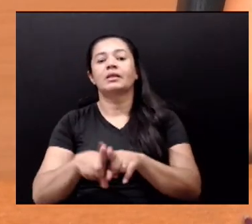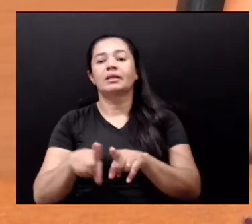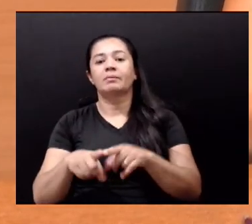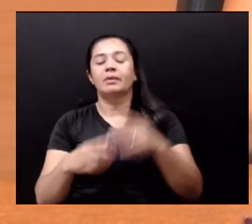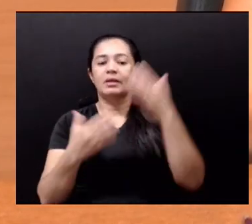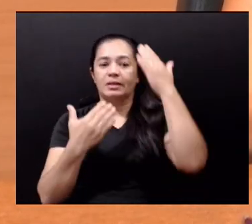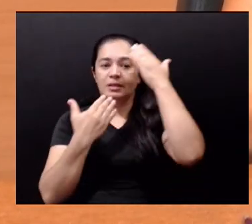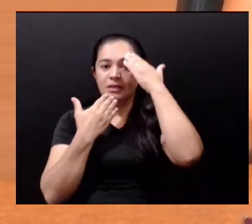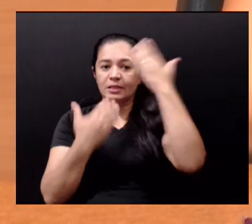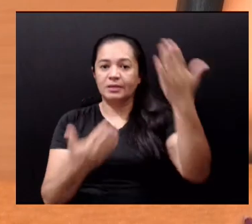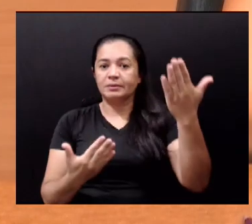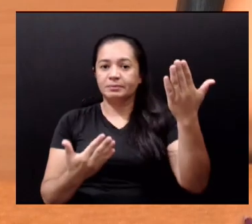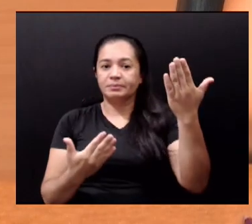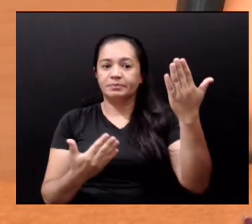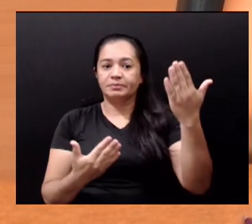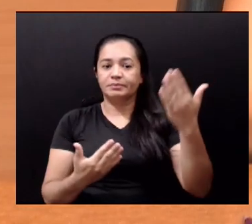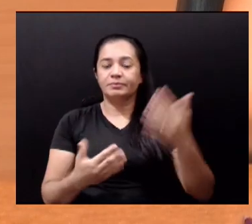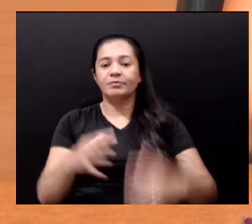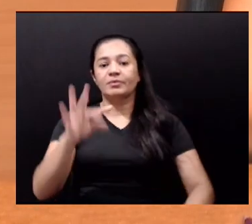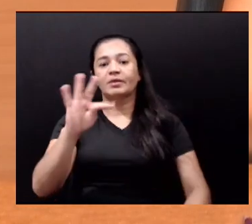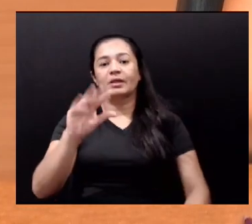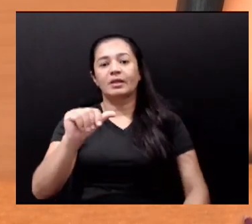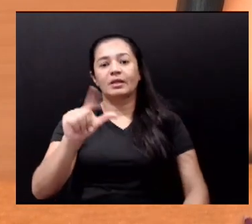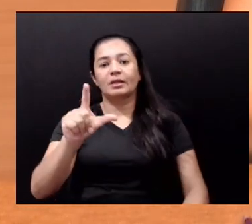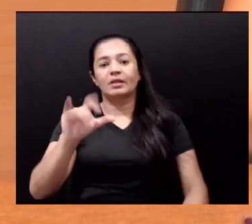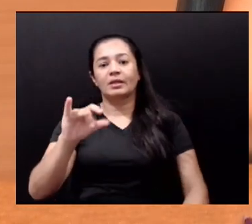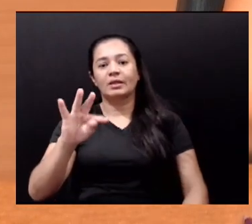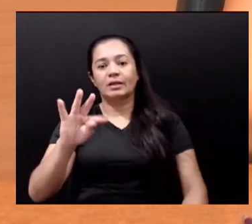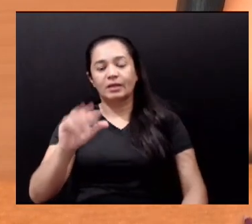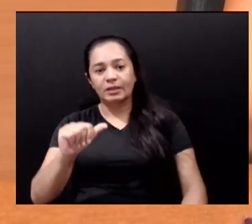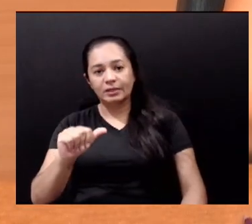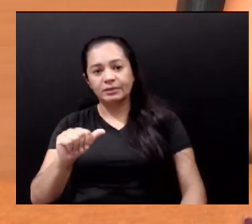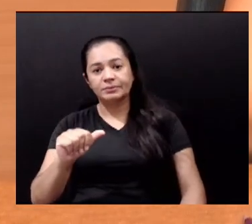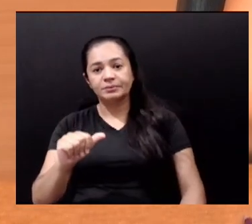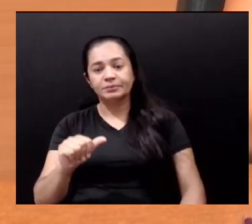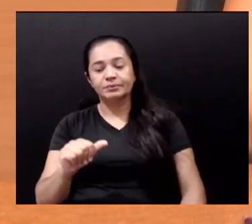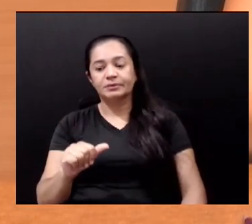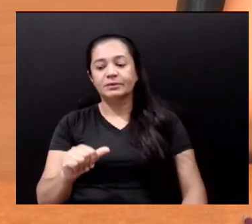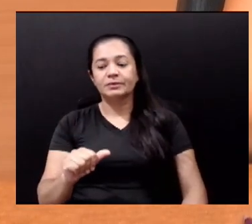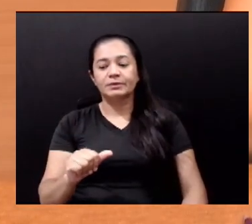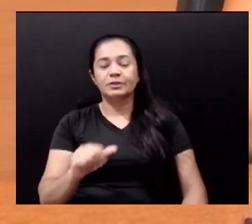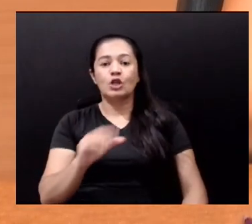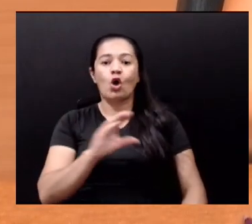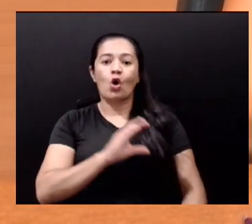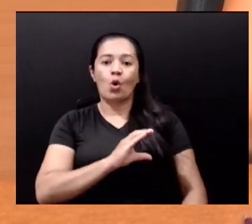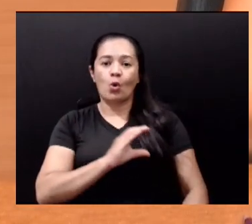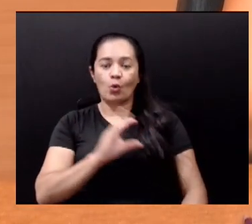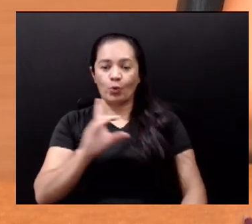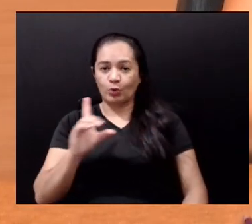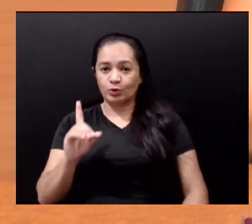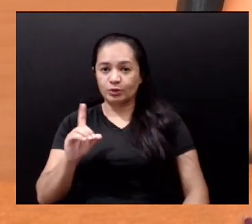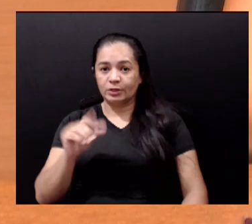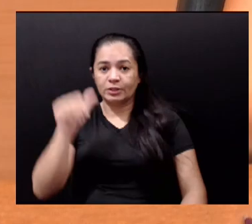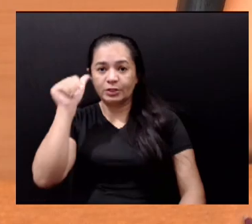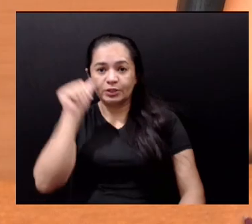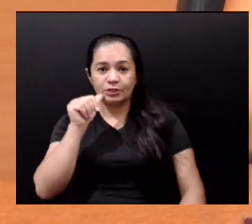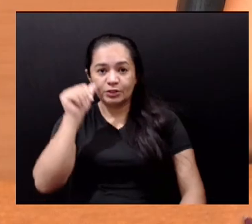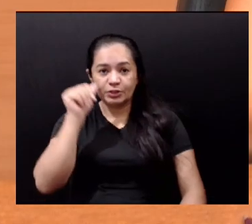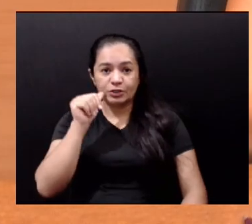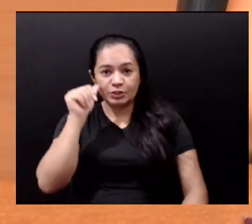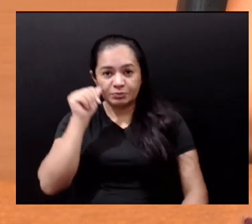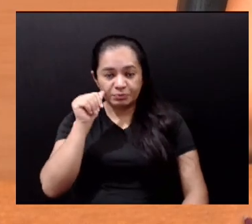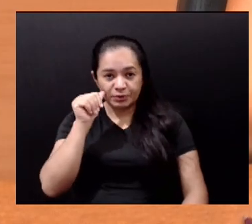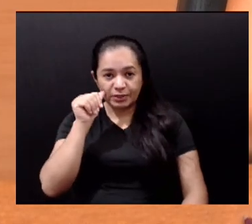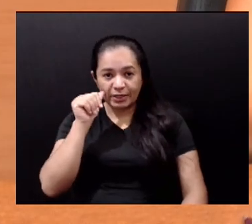da Thalita Bezerra e da Luciana Bastos, que são coordenadoras do Movimento de Mulheres Olga Benário, também são